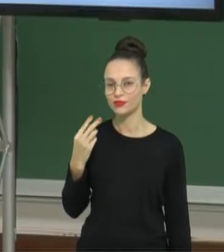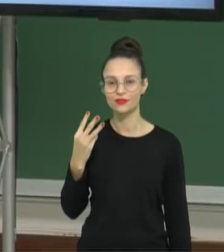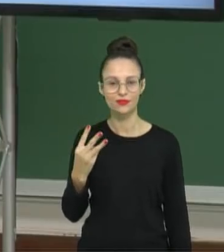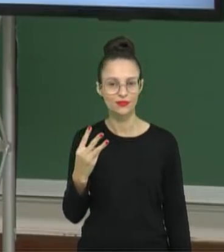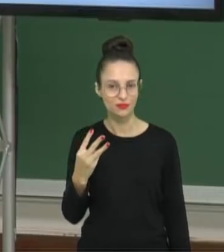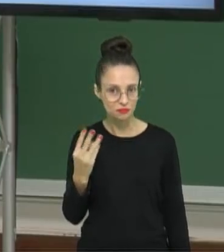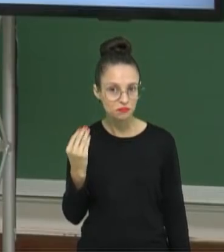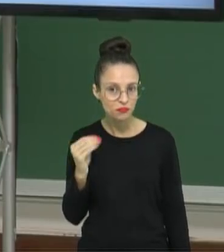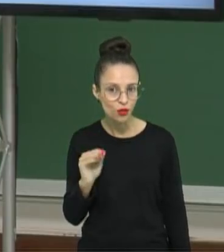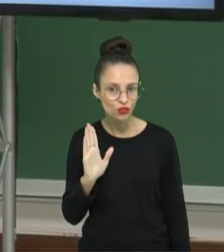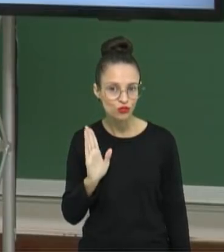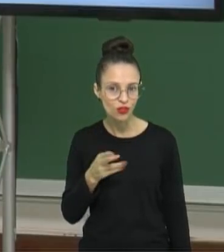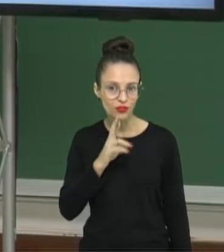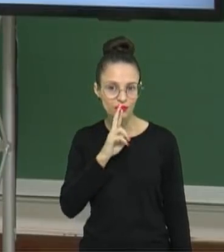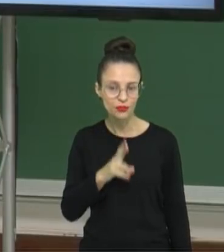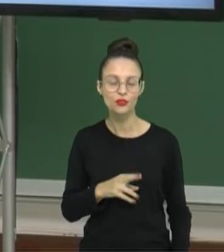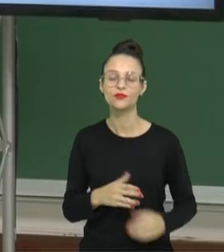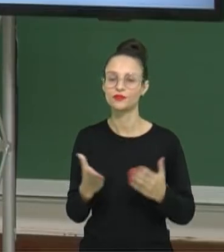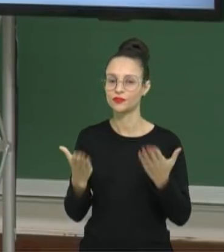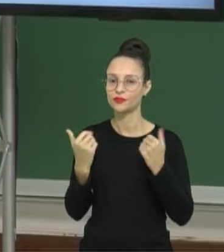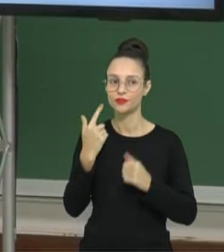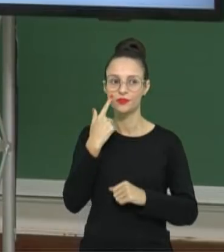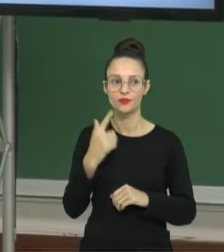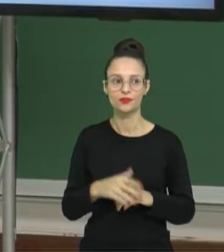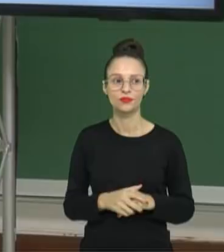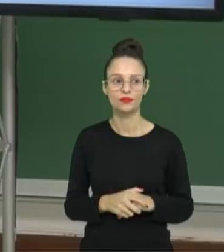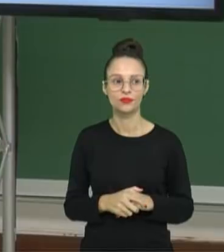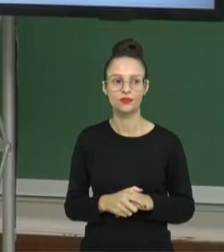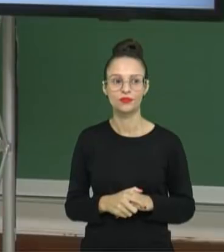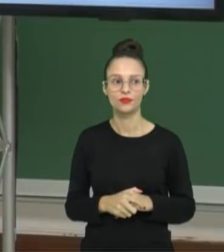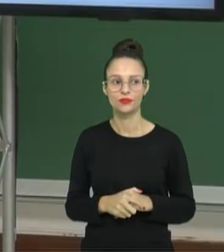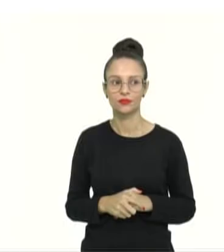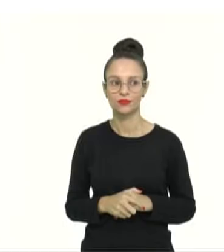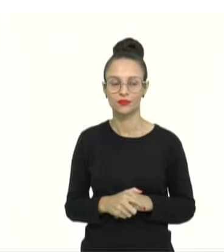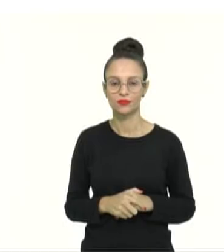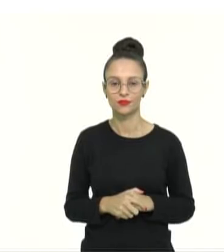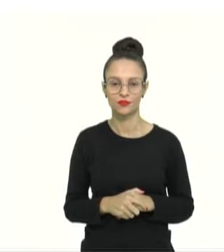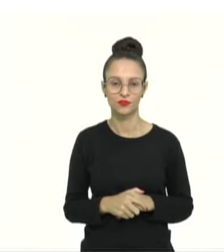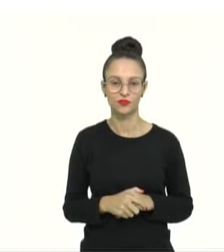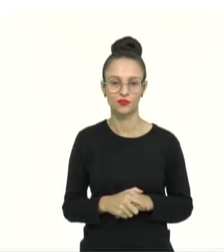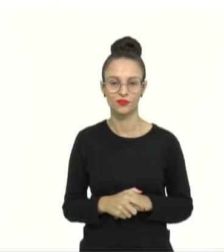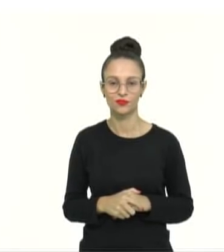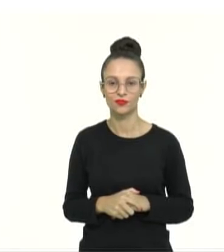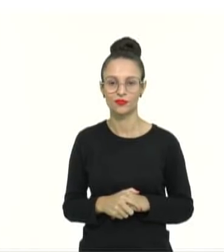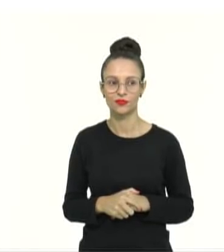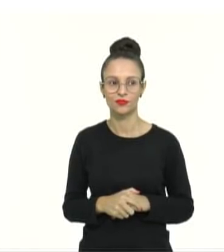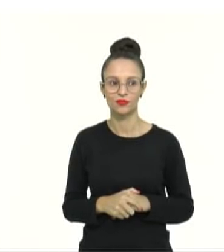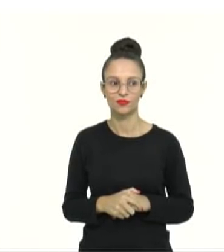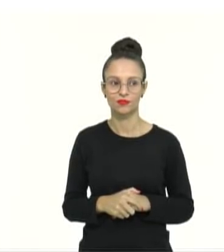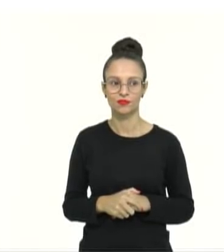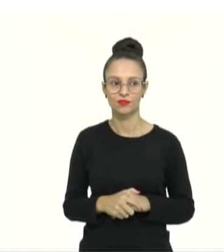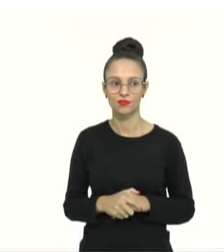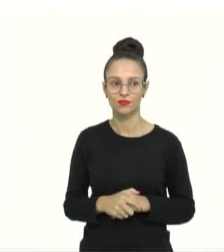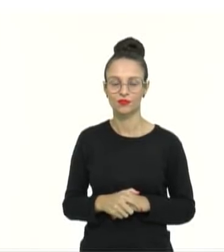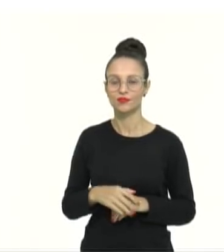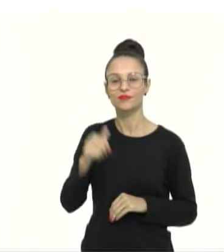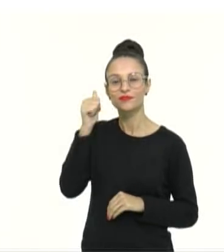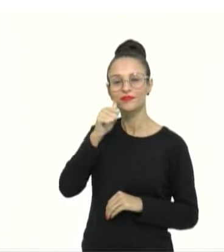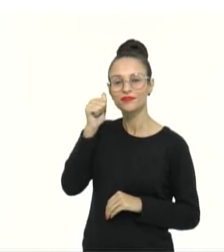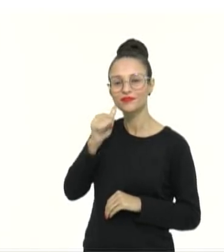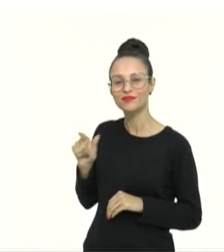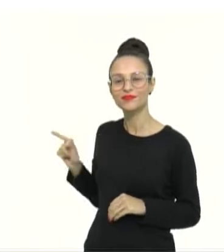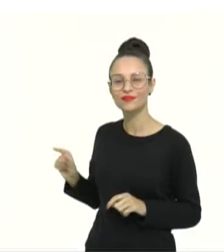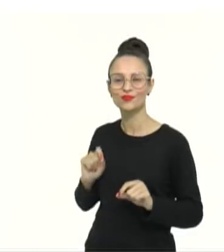três. Colocou a sua resposta aí? Vamos conferir? They are dancing. E a mocinha